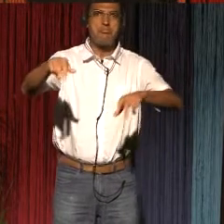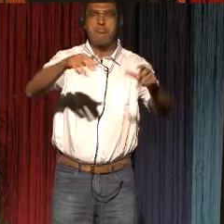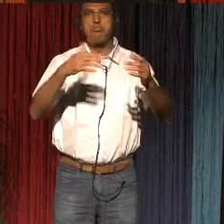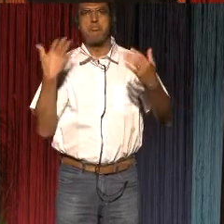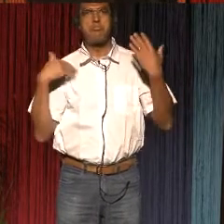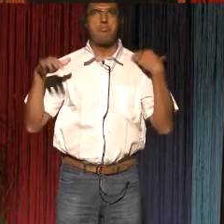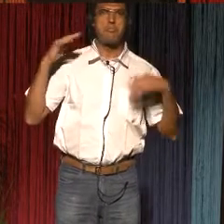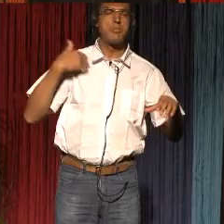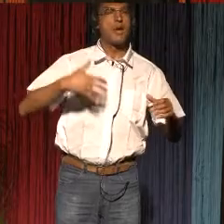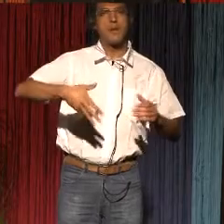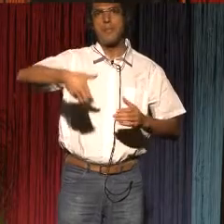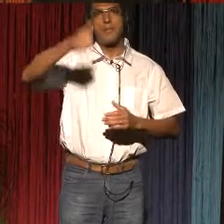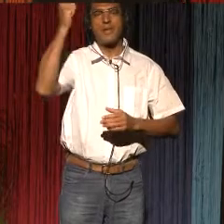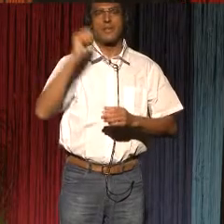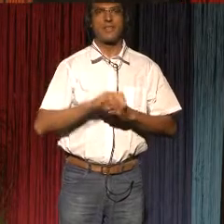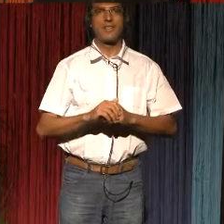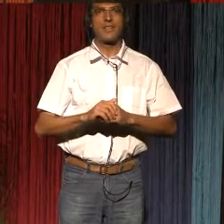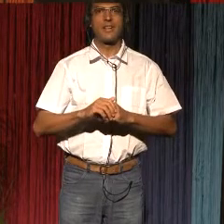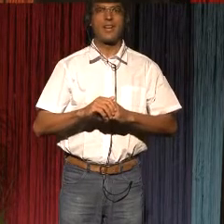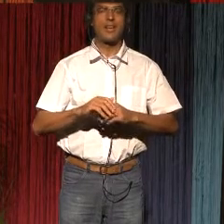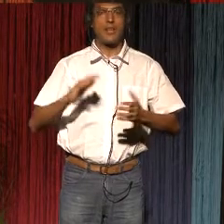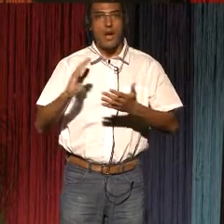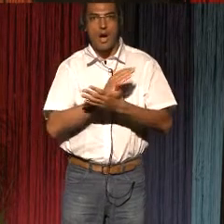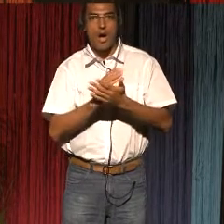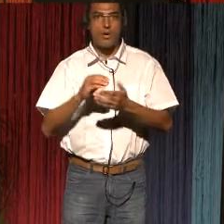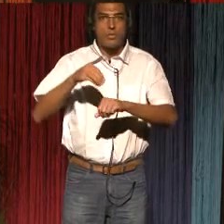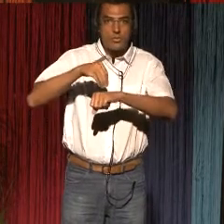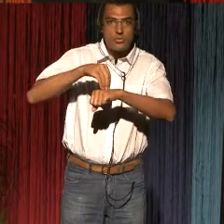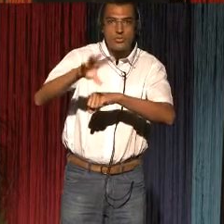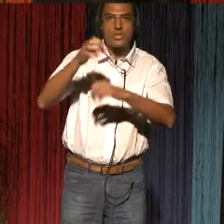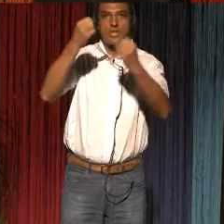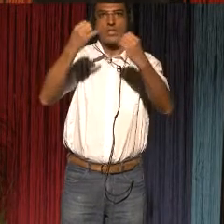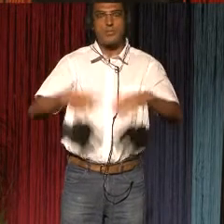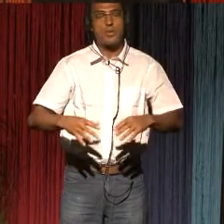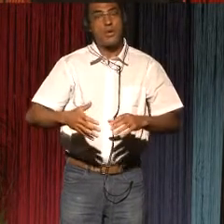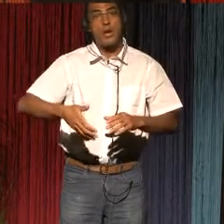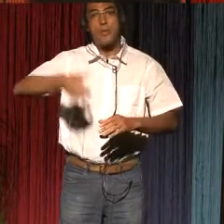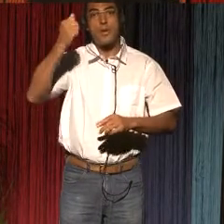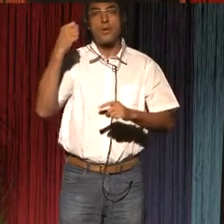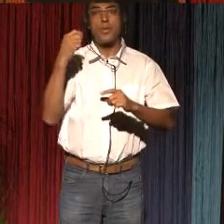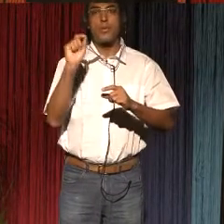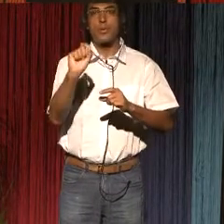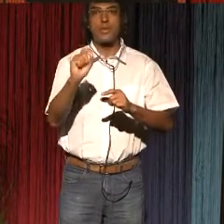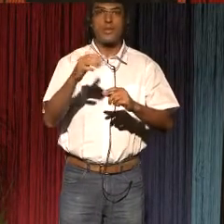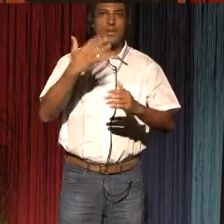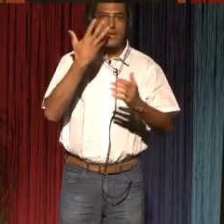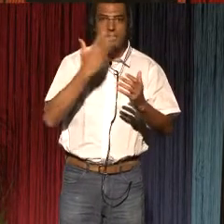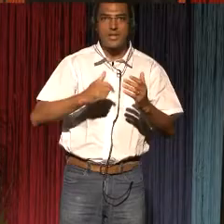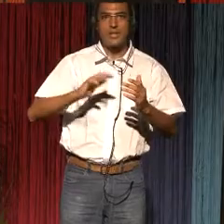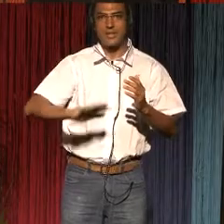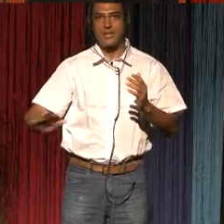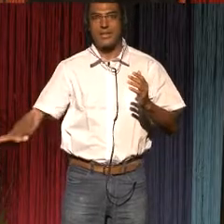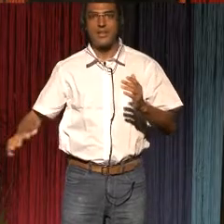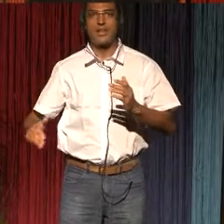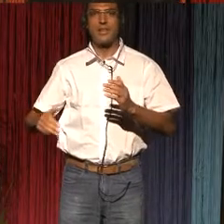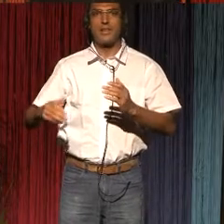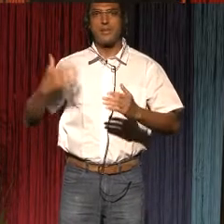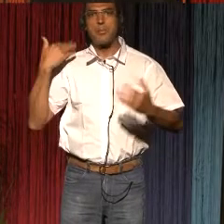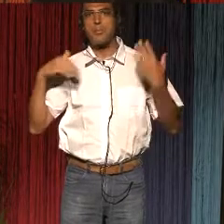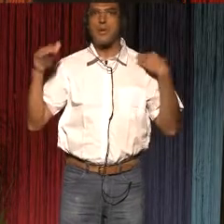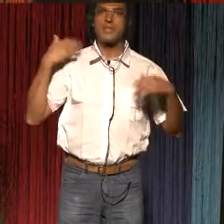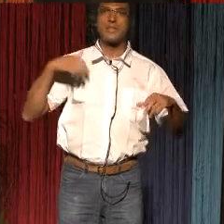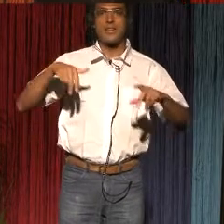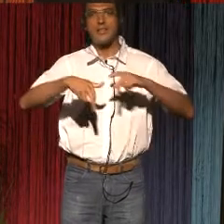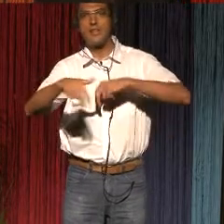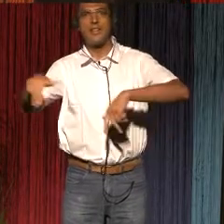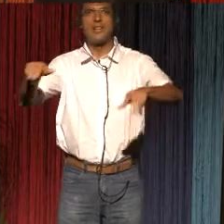que doses de natureza poderiam ser uma maneira barata e segura de tratarmos a TDAH. E